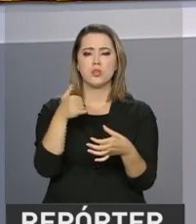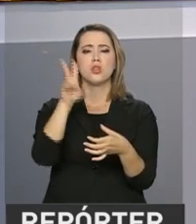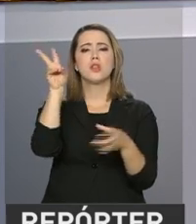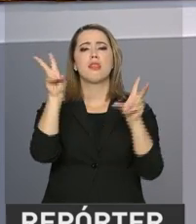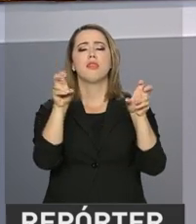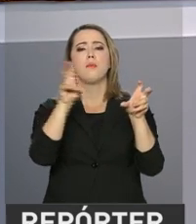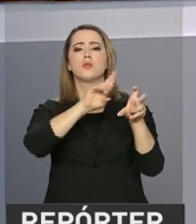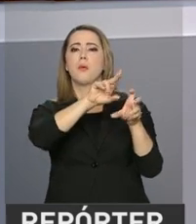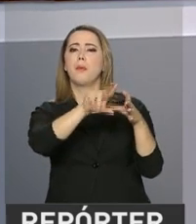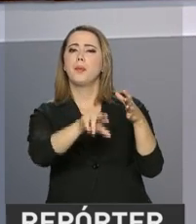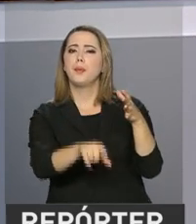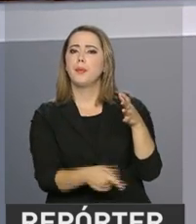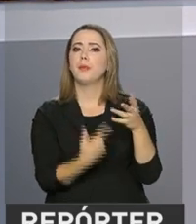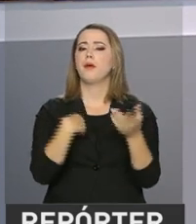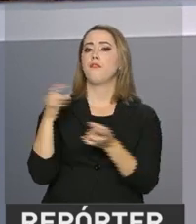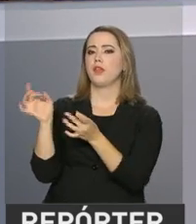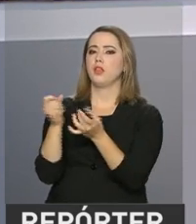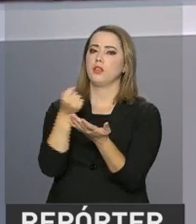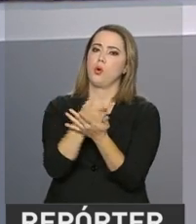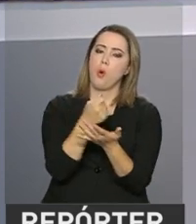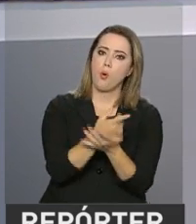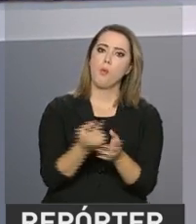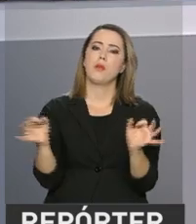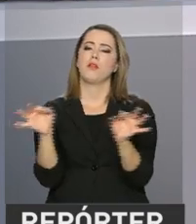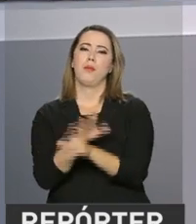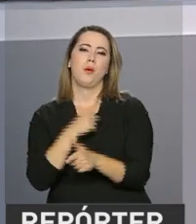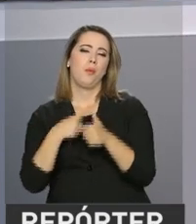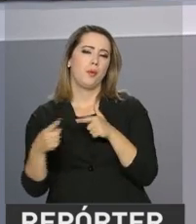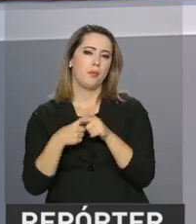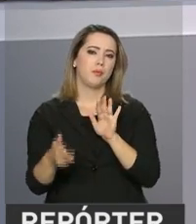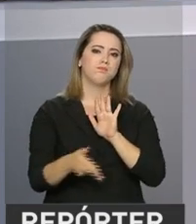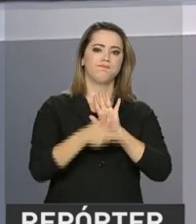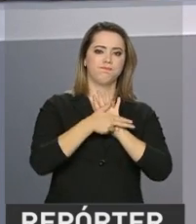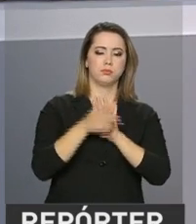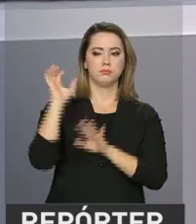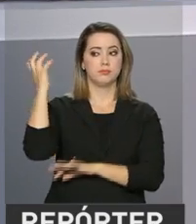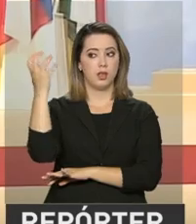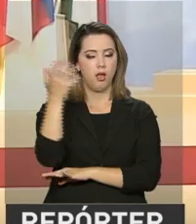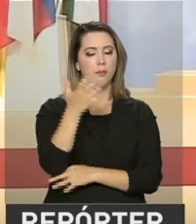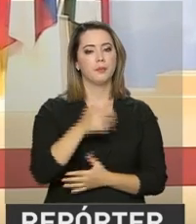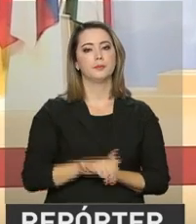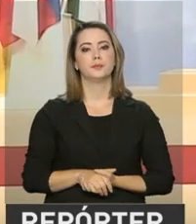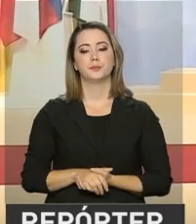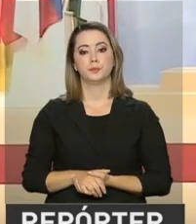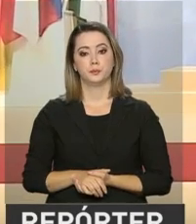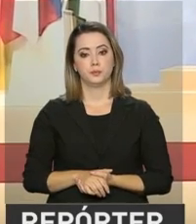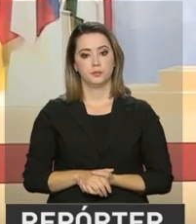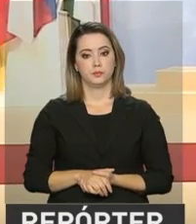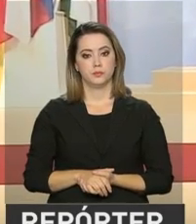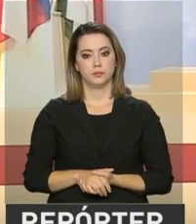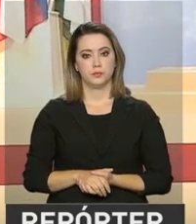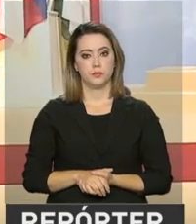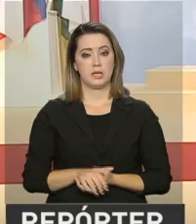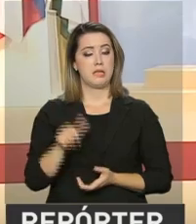temas como comércio, migração, resolução de conflitos armados e meio ambiente. Na